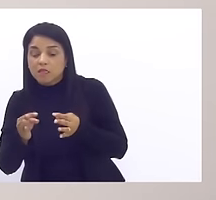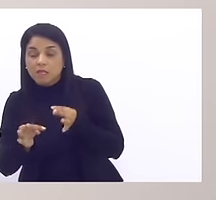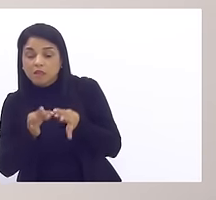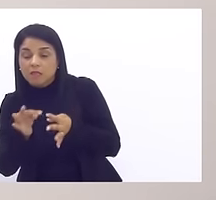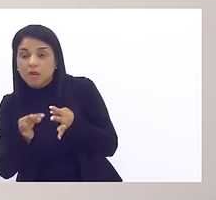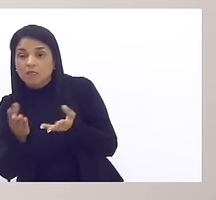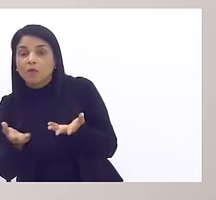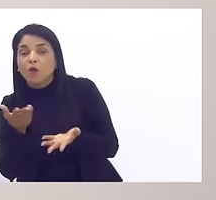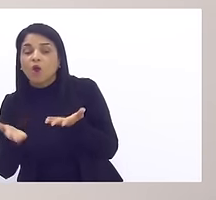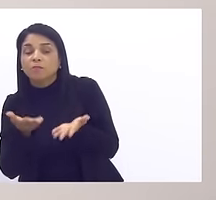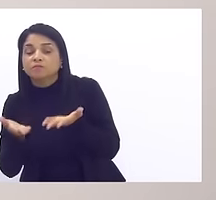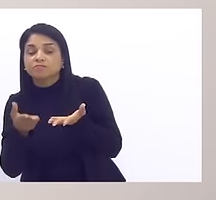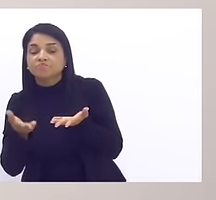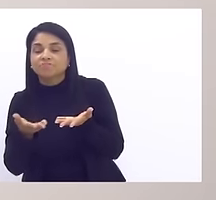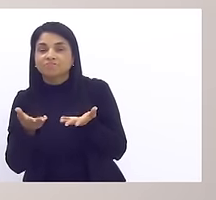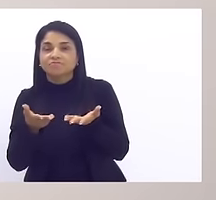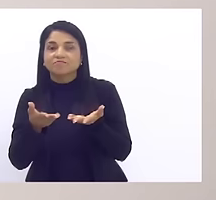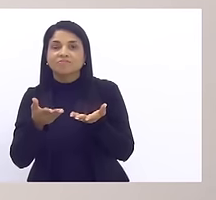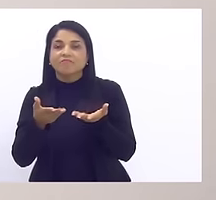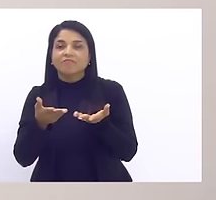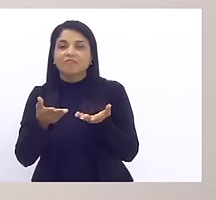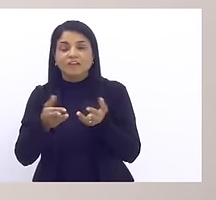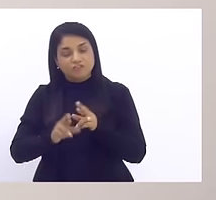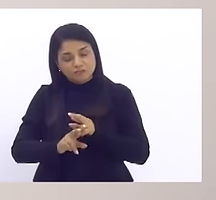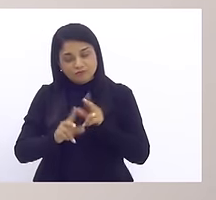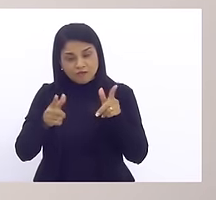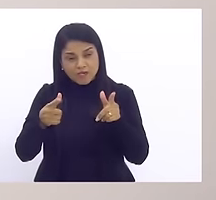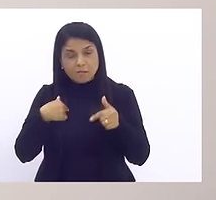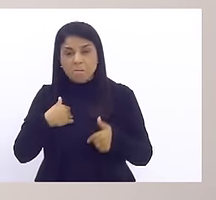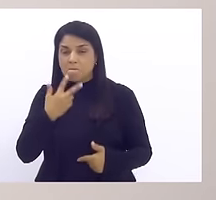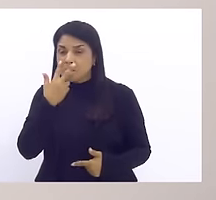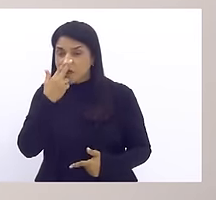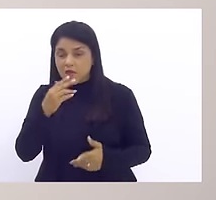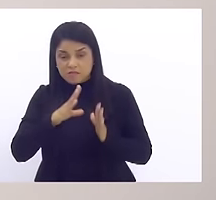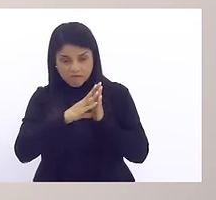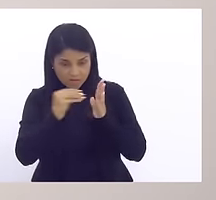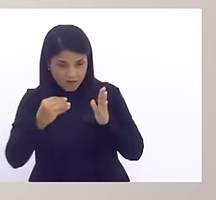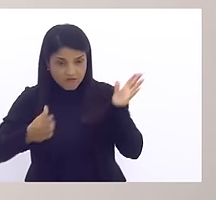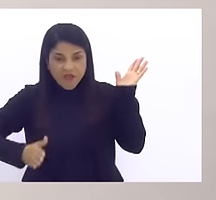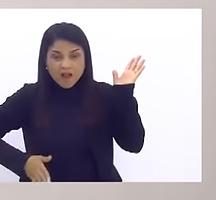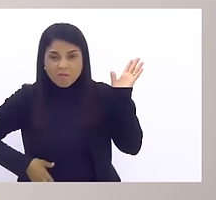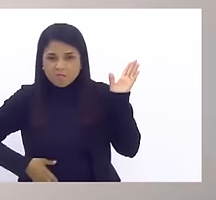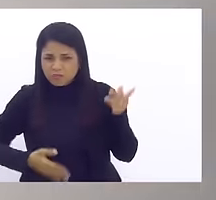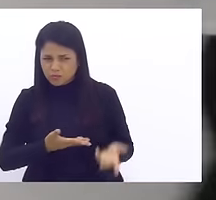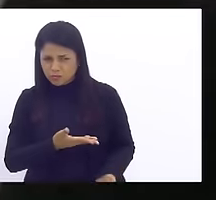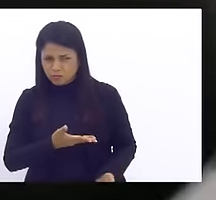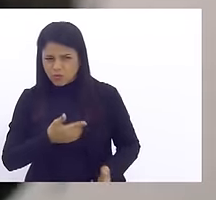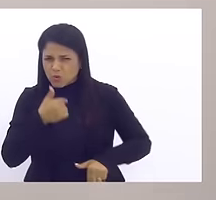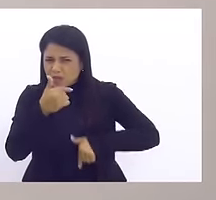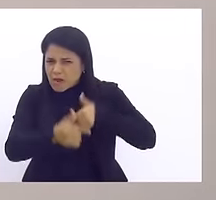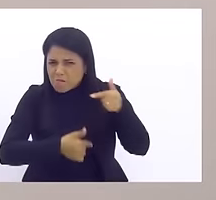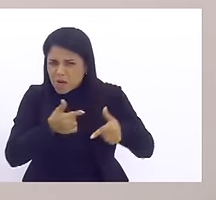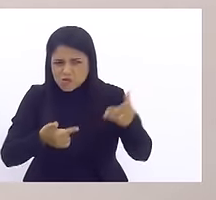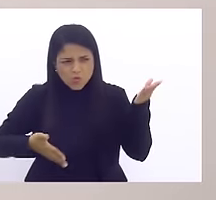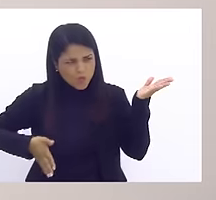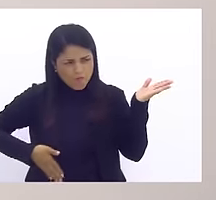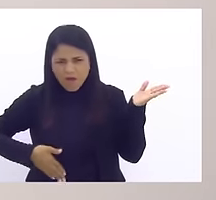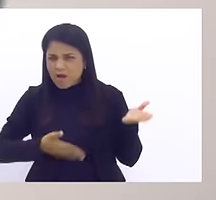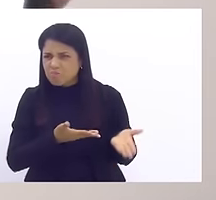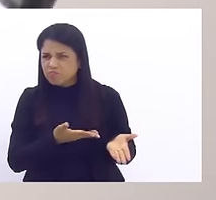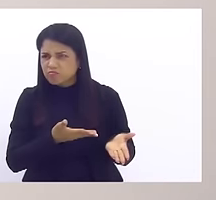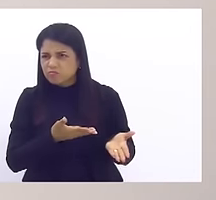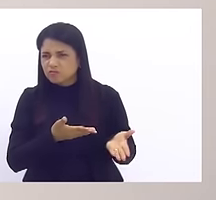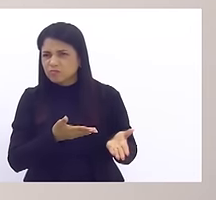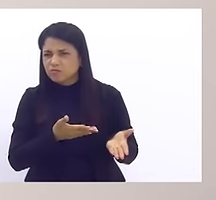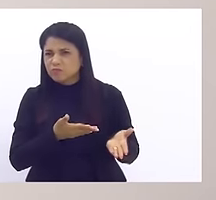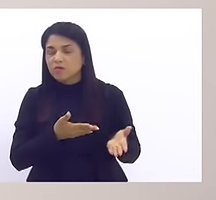né as suas lotadas eles são tratados como vagabundos estão tratando trabalhador como vagabundo eu tenho